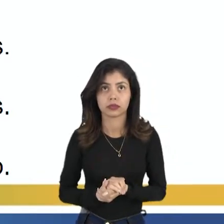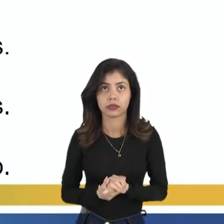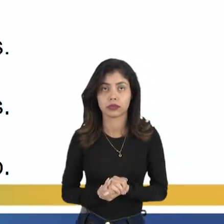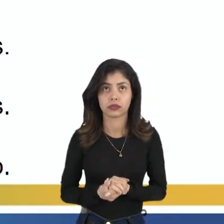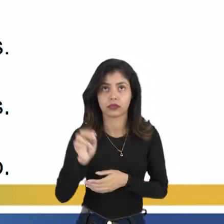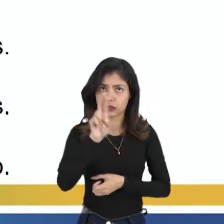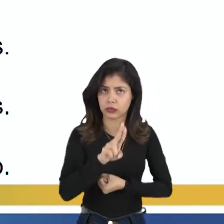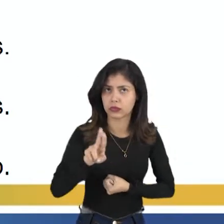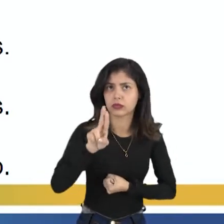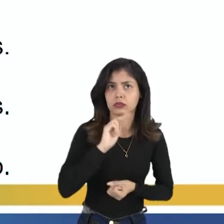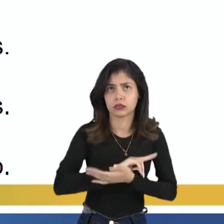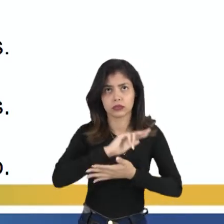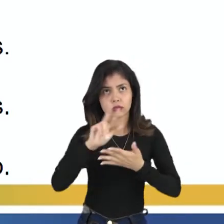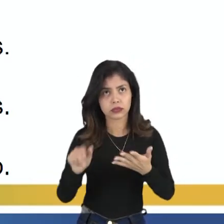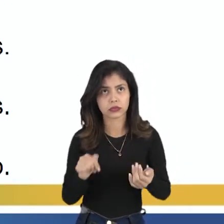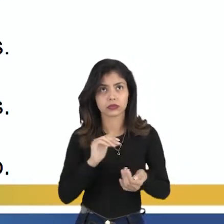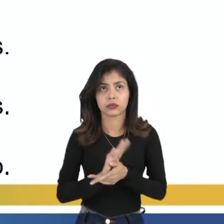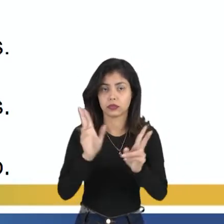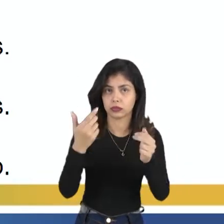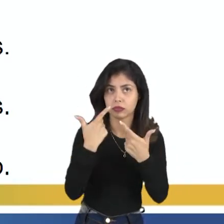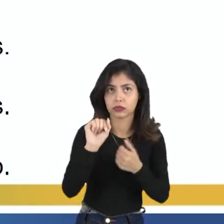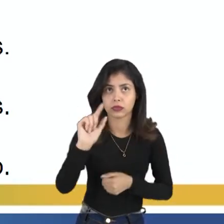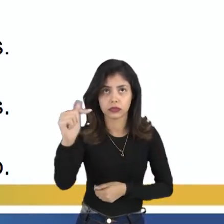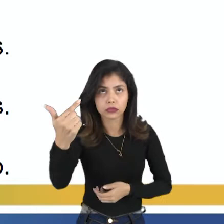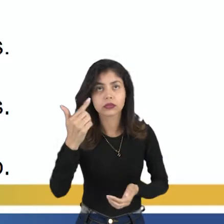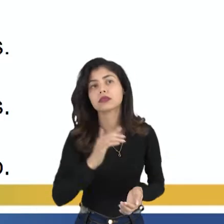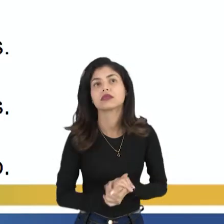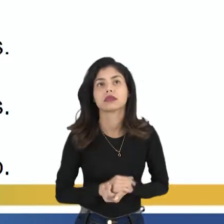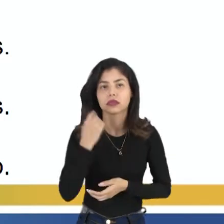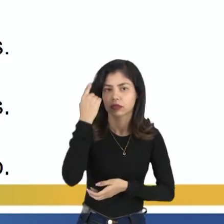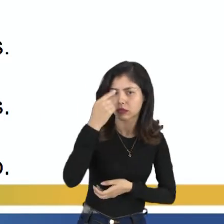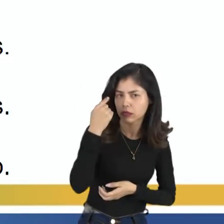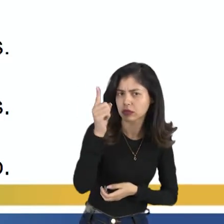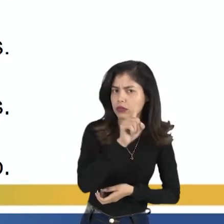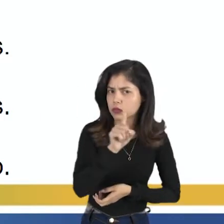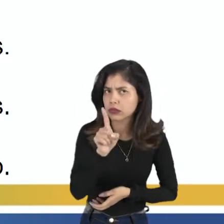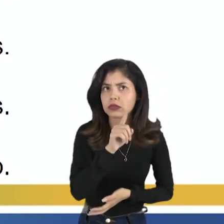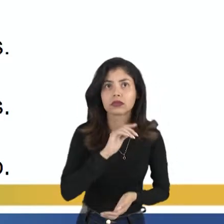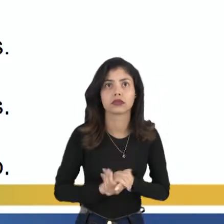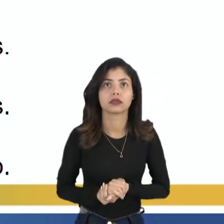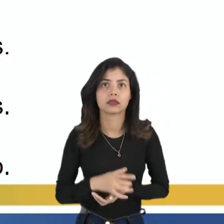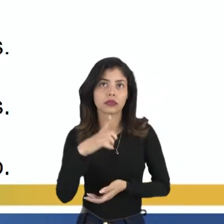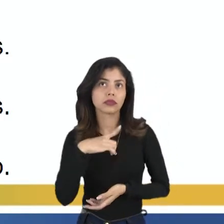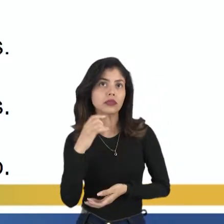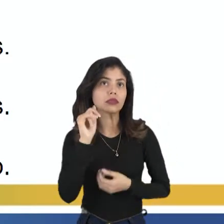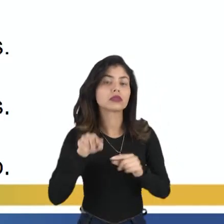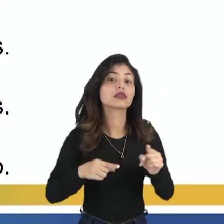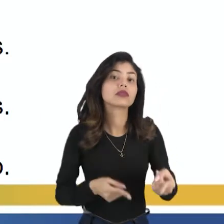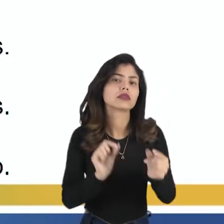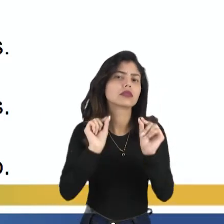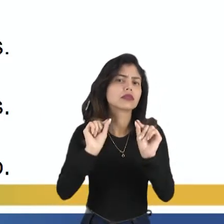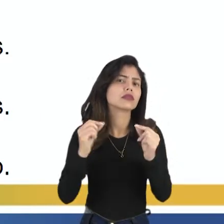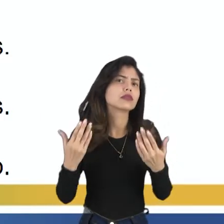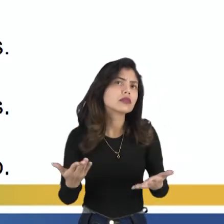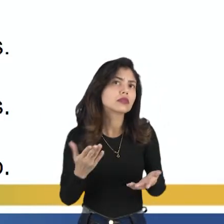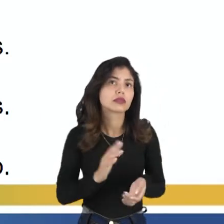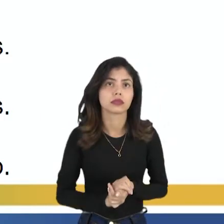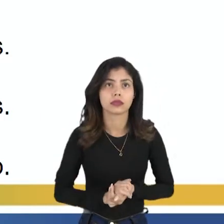no texto, o uso de vários termos de outras línguas que não a espanhola tem a intenção